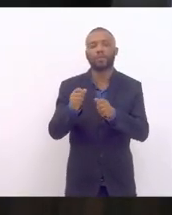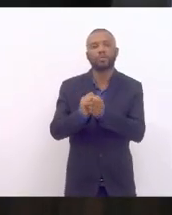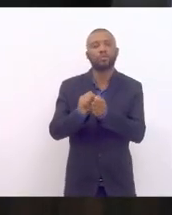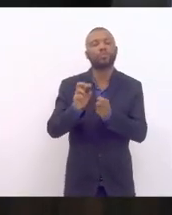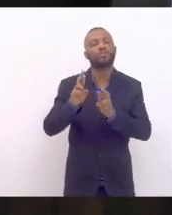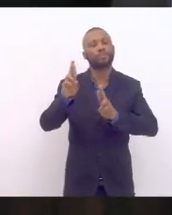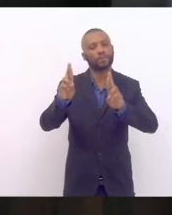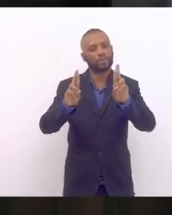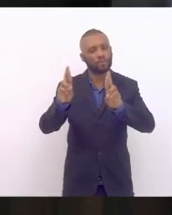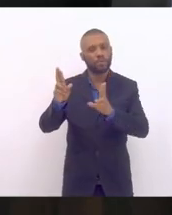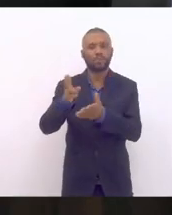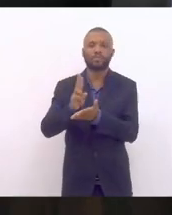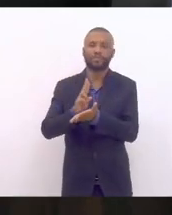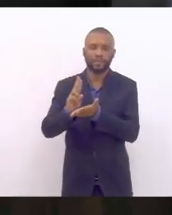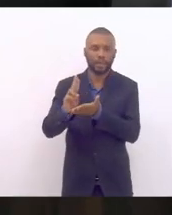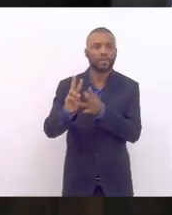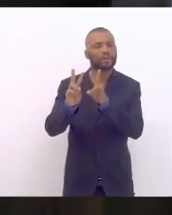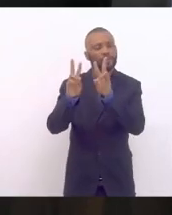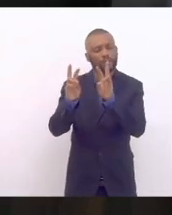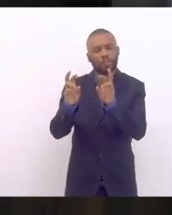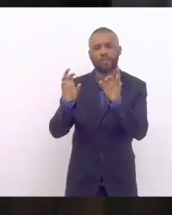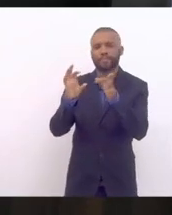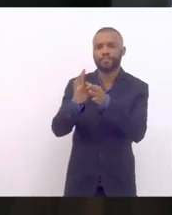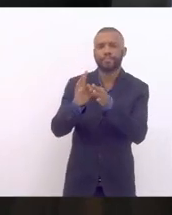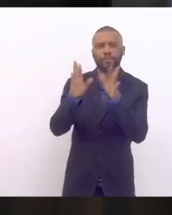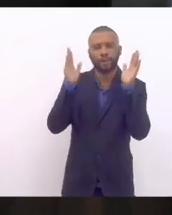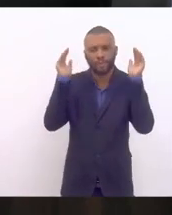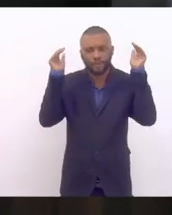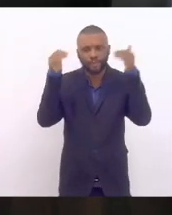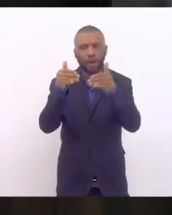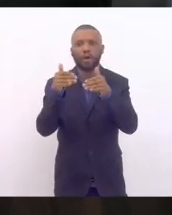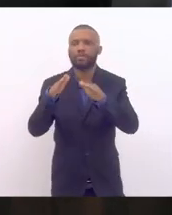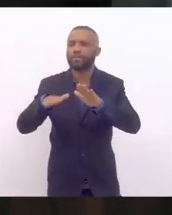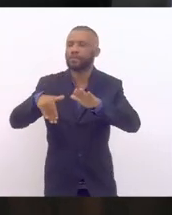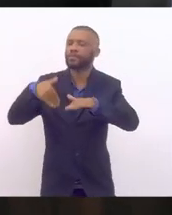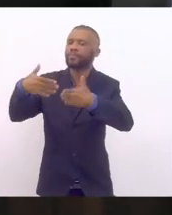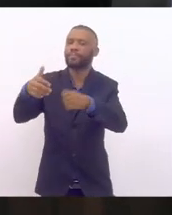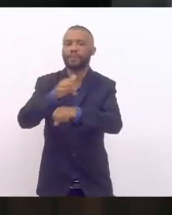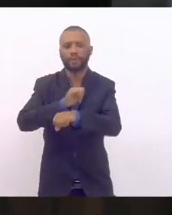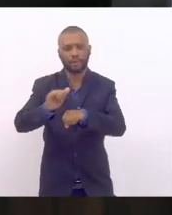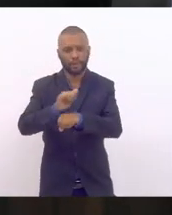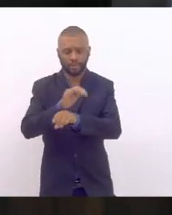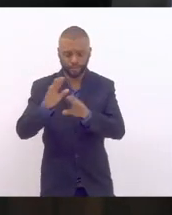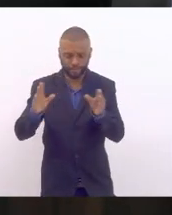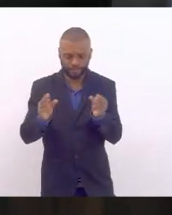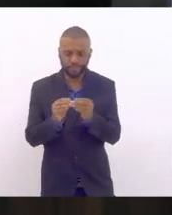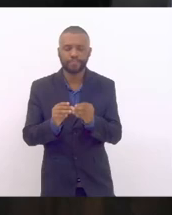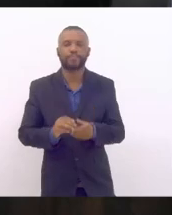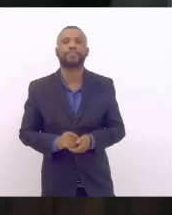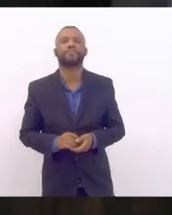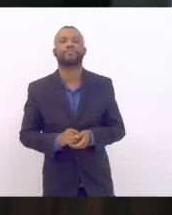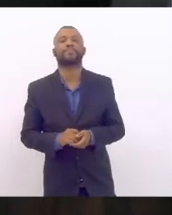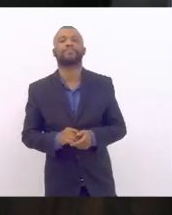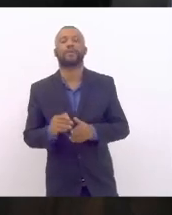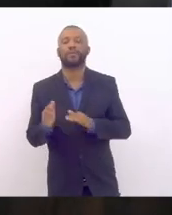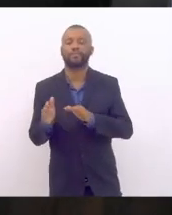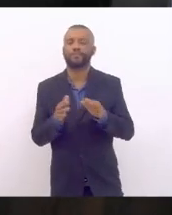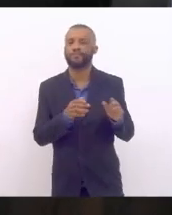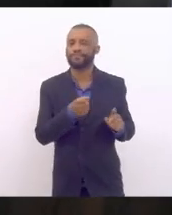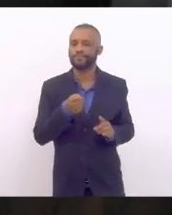e leitores em relação ir ao fórum desenvolvimento passar a palavra agora